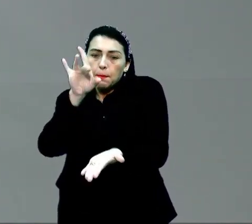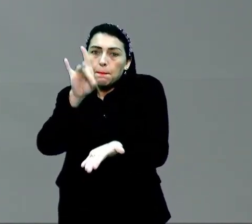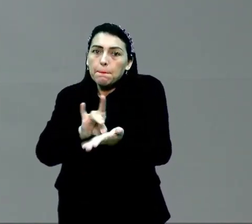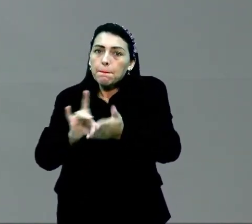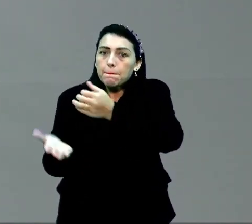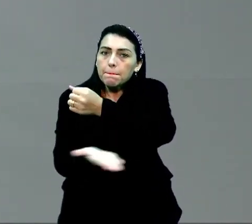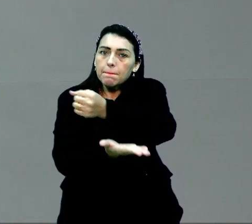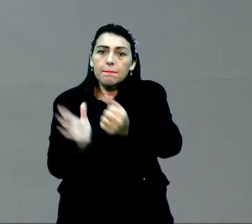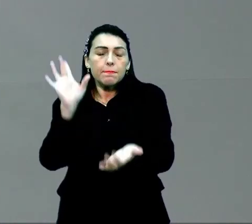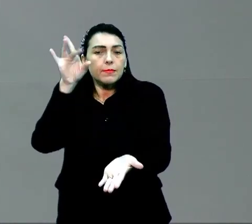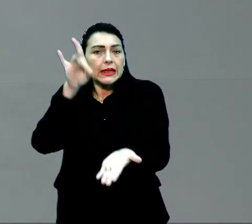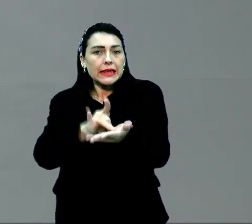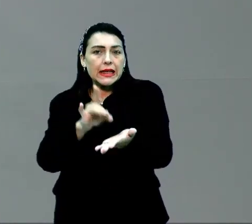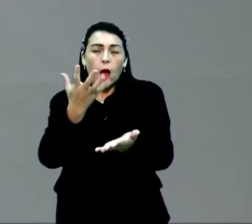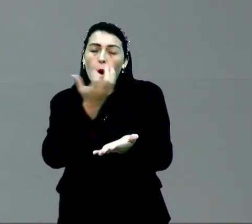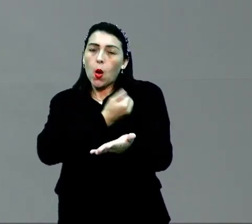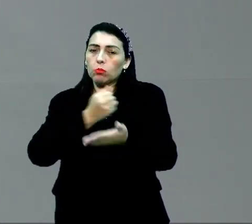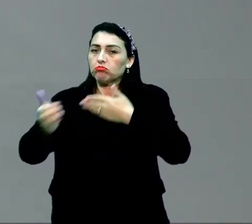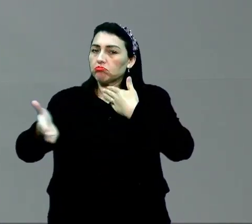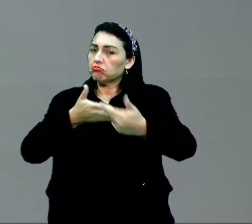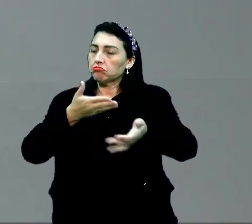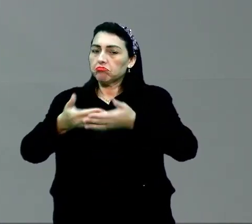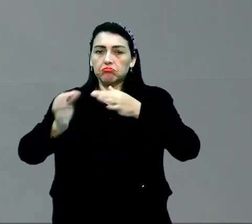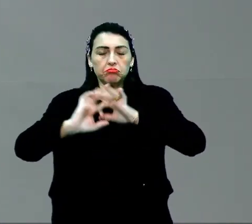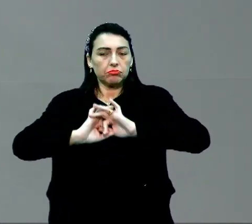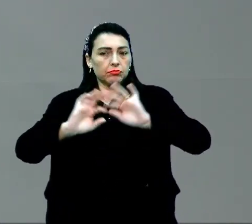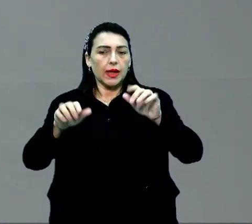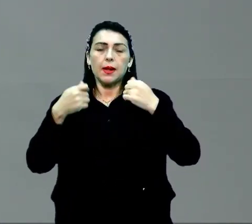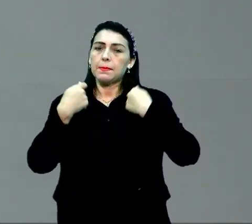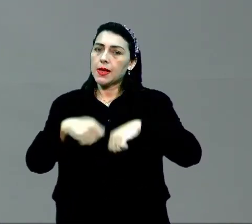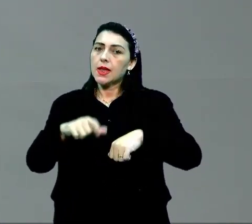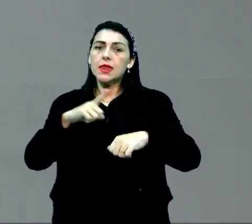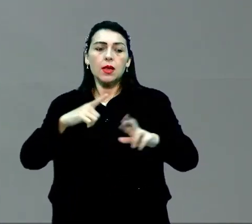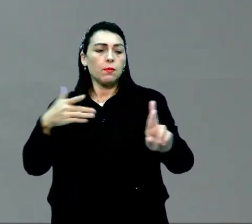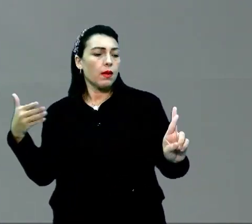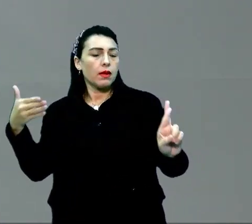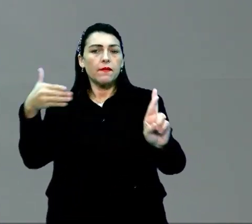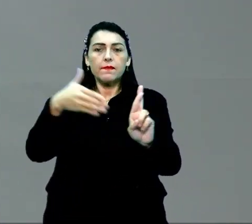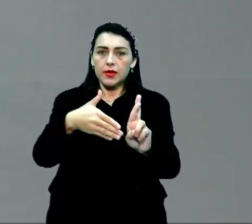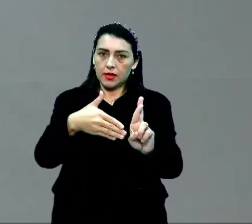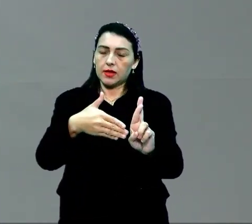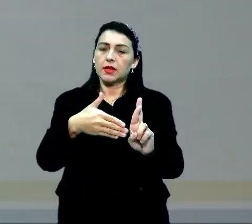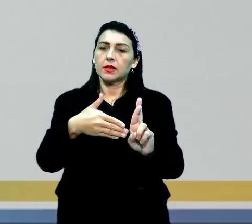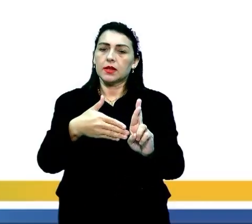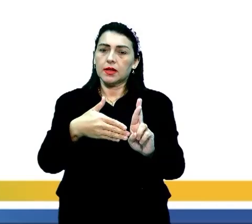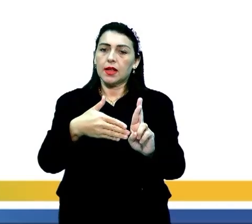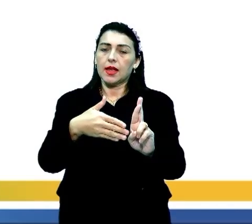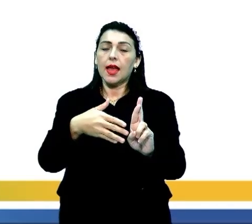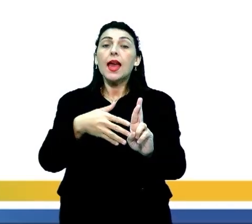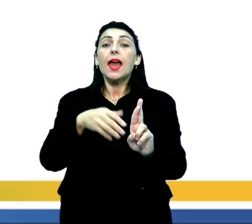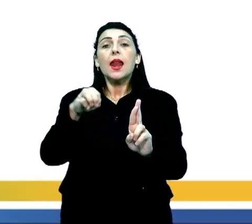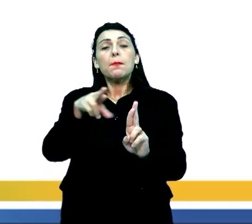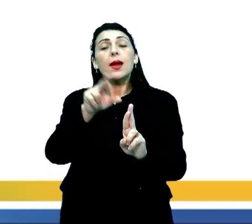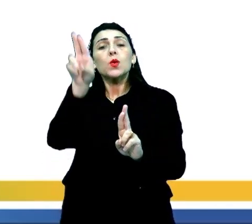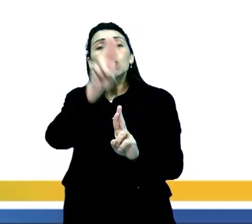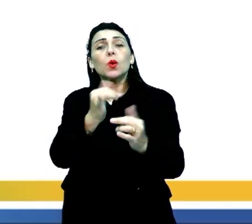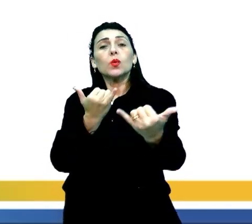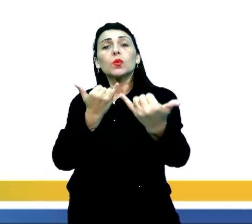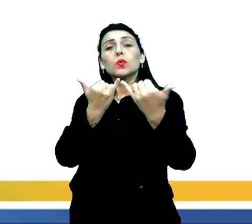E se você colocar qualquer número dentro do texto, ele tem que ter uma referência. Nesse caso aqui, a Maria Fernanda